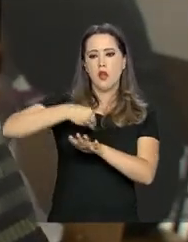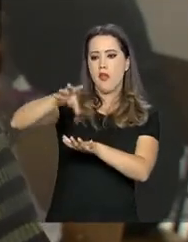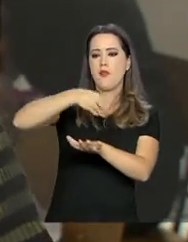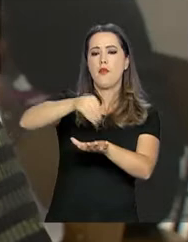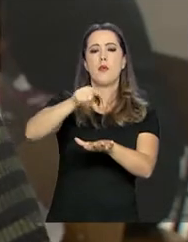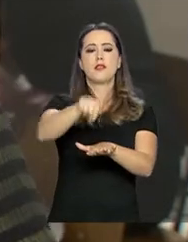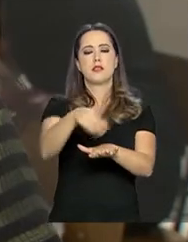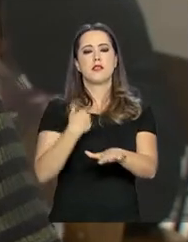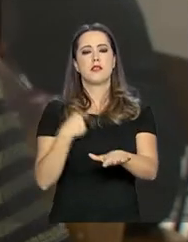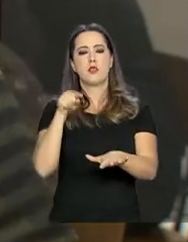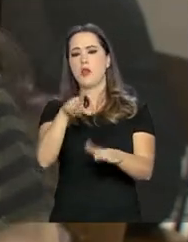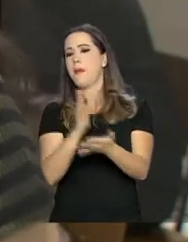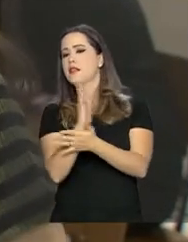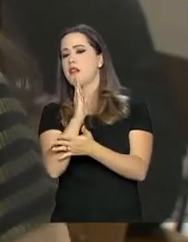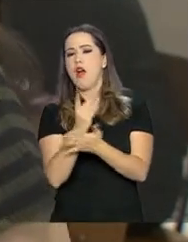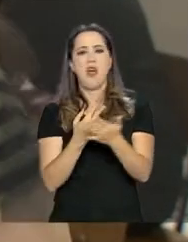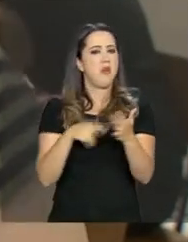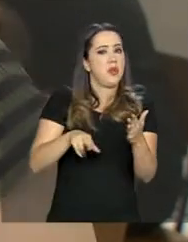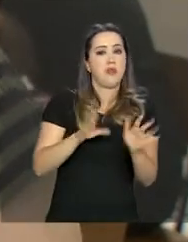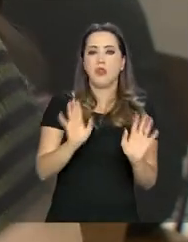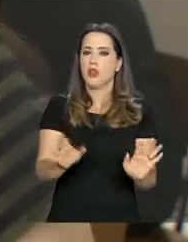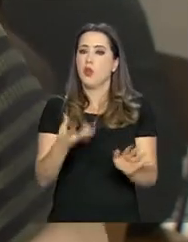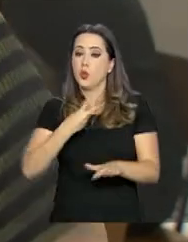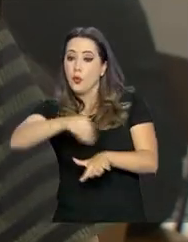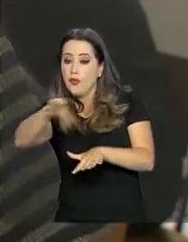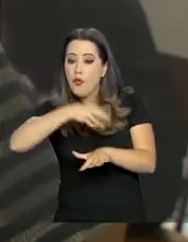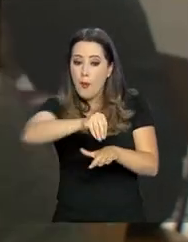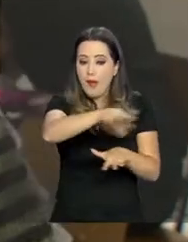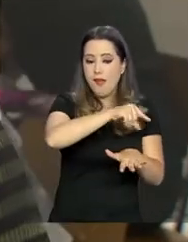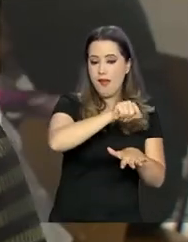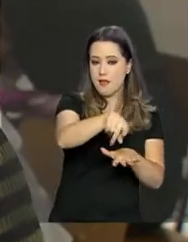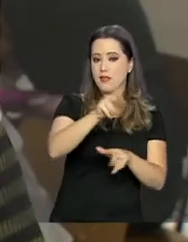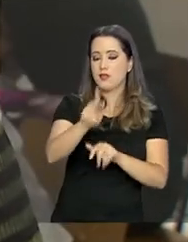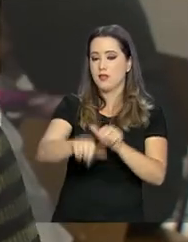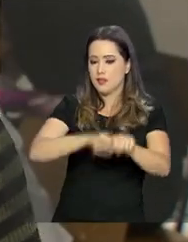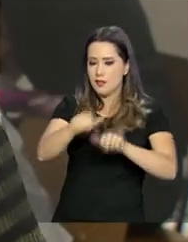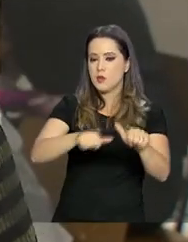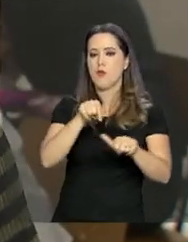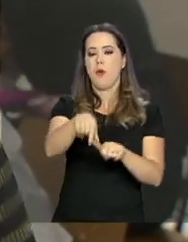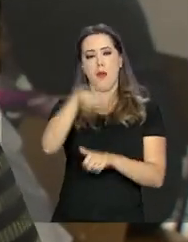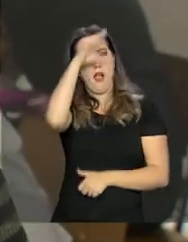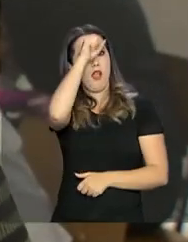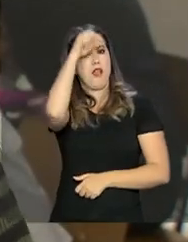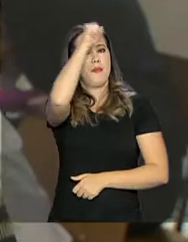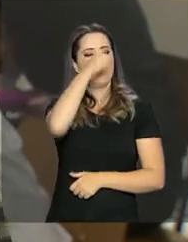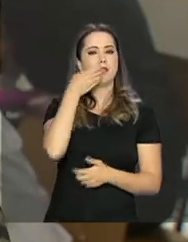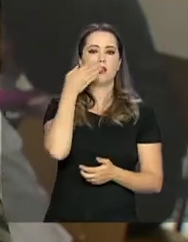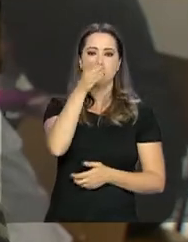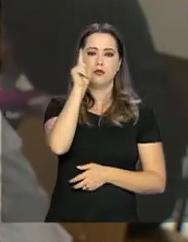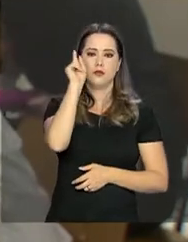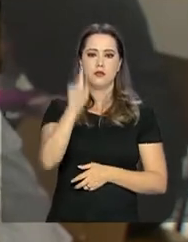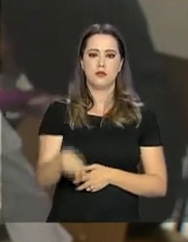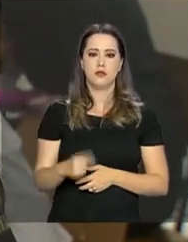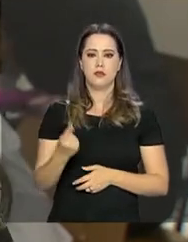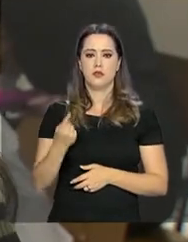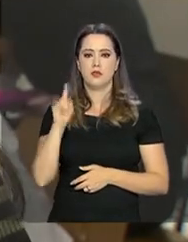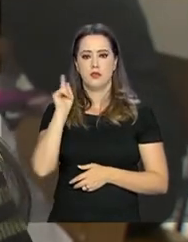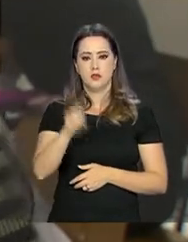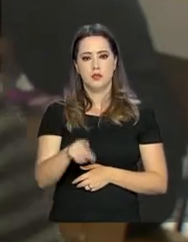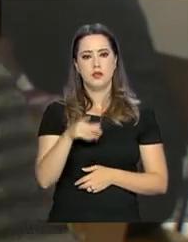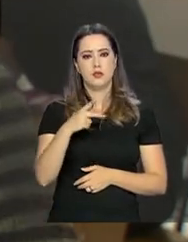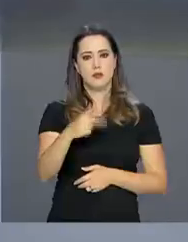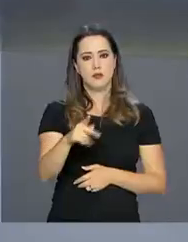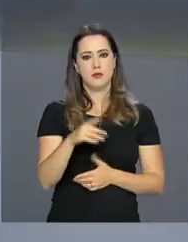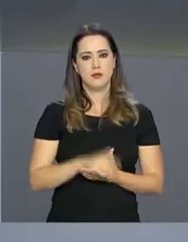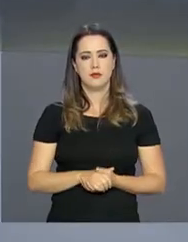não cabe a mim se ele vai passar ou não. Eu estou dando a informação. Se ele quiser transformar isso em conhecimento, acredito que isso caiba a